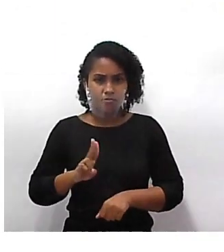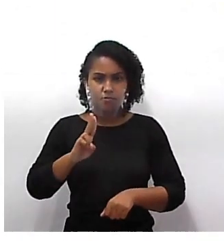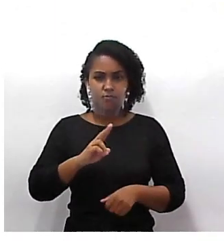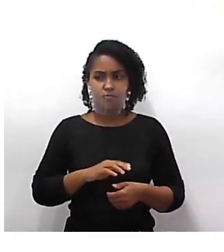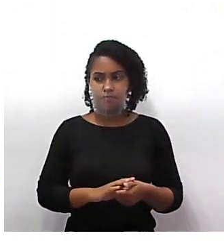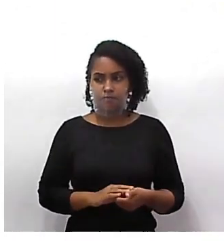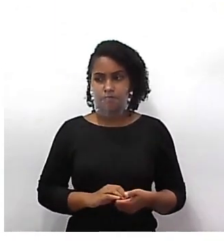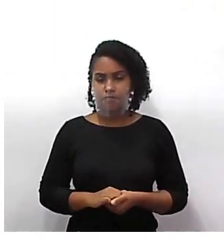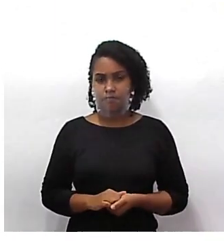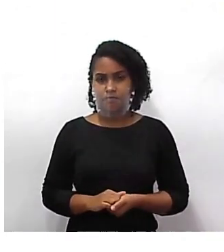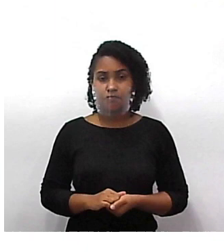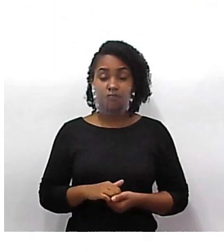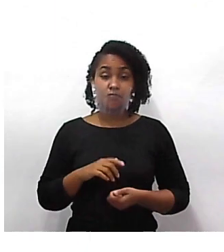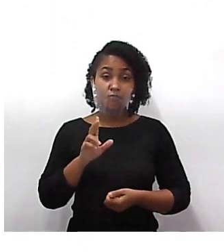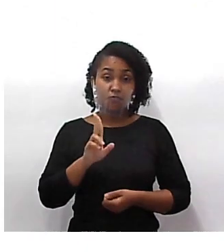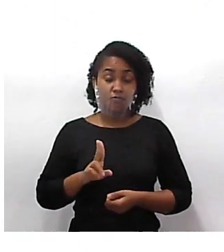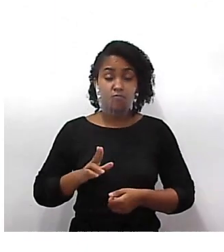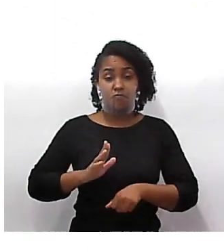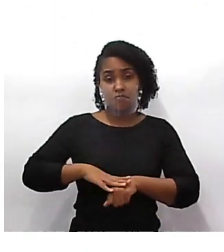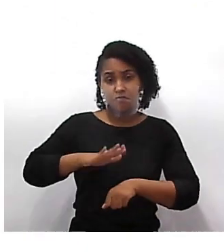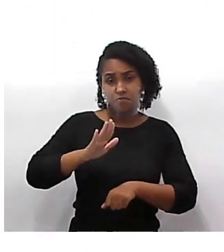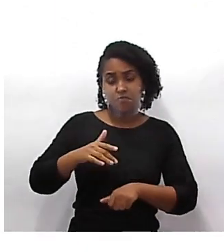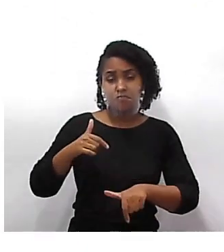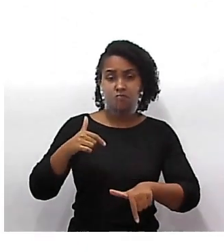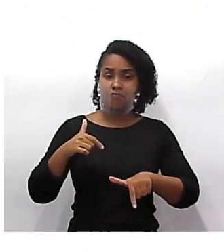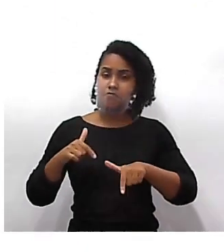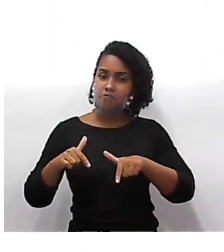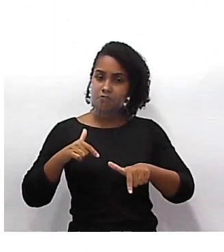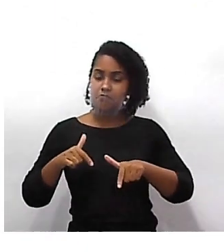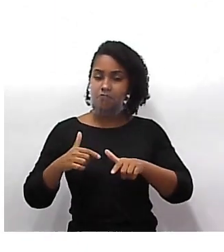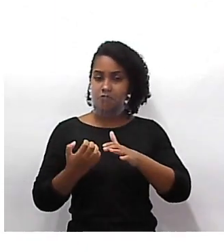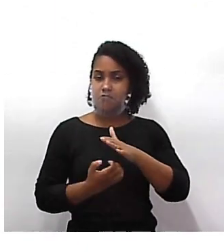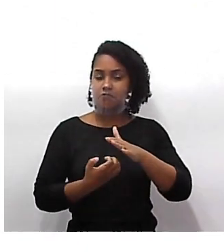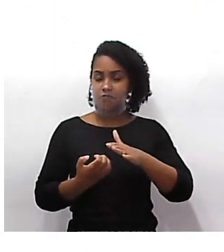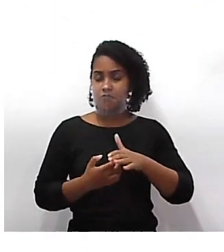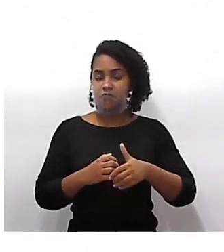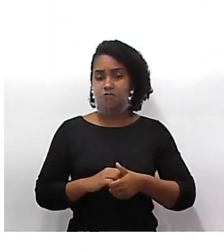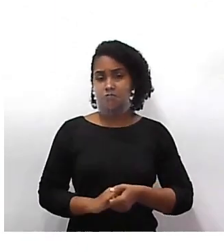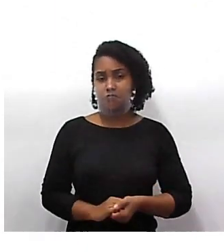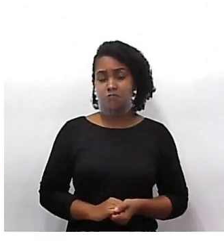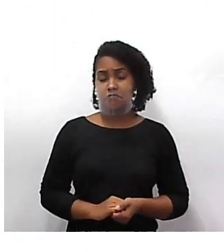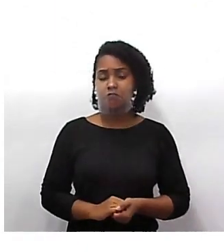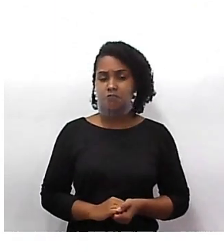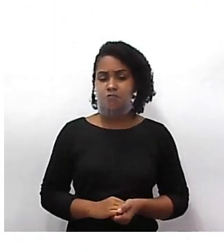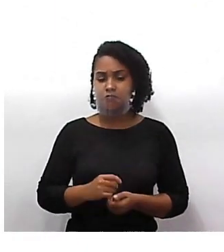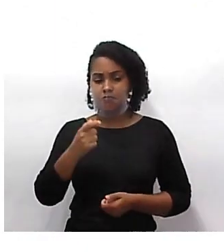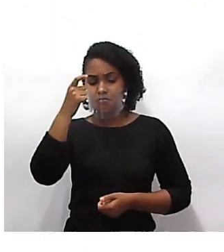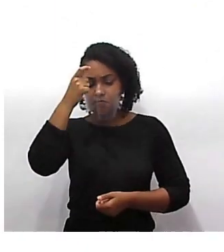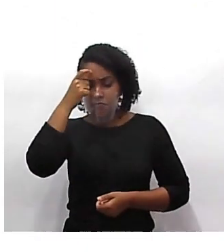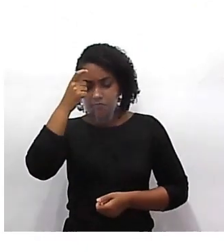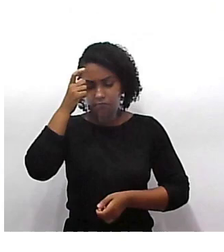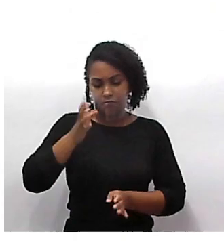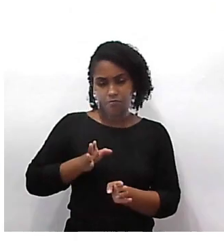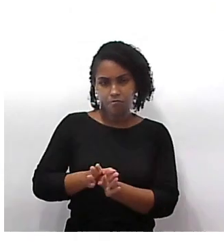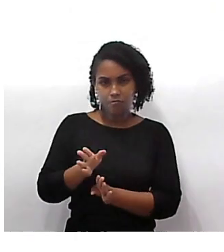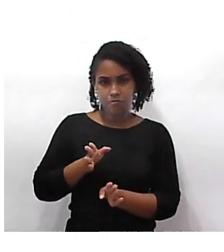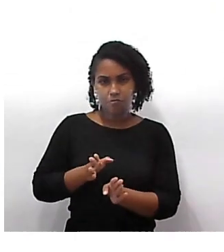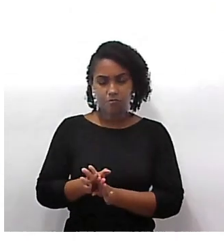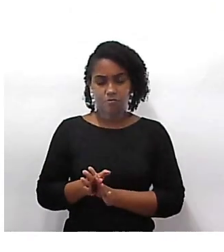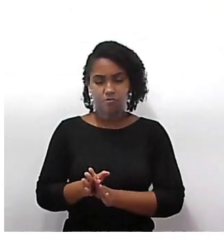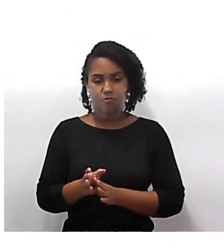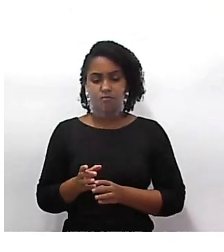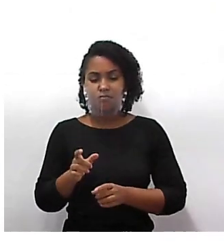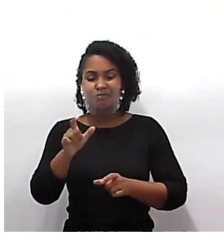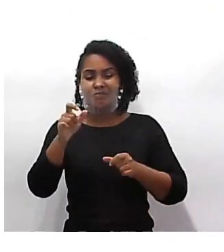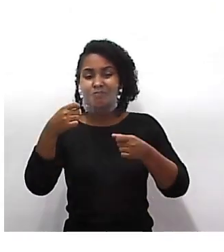com os demais colaboradores da empresa, e conscientização de